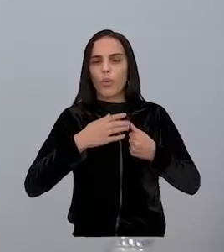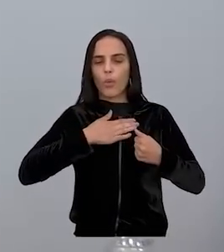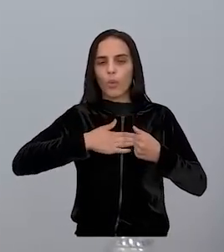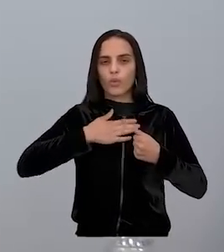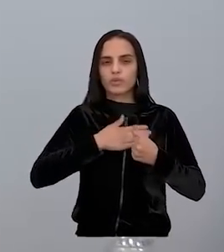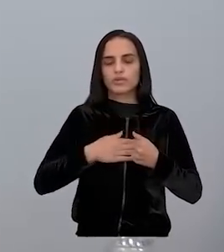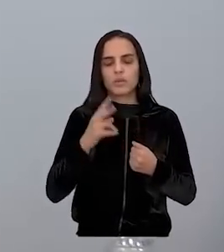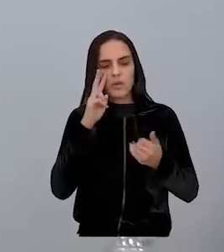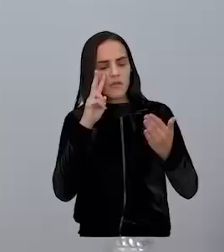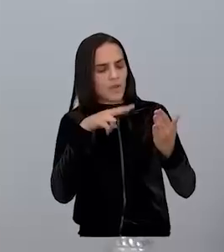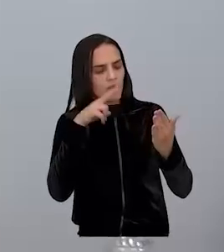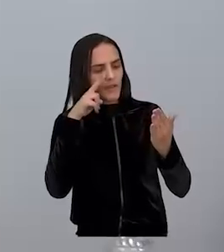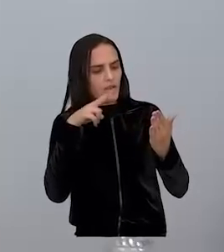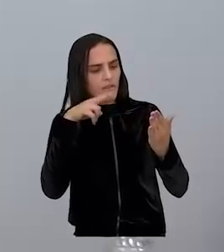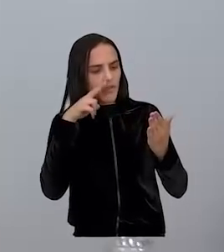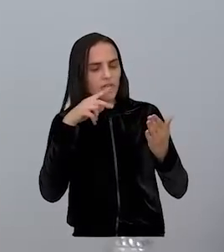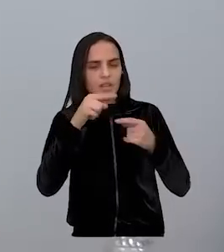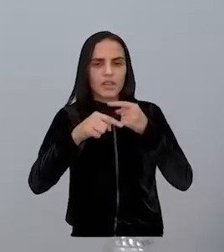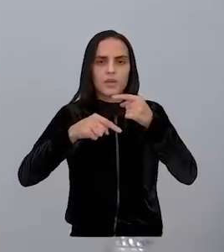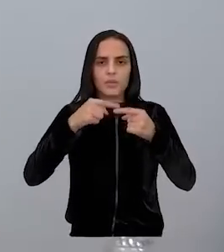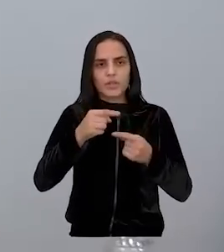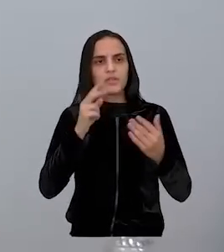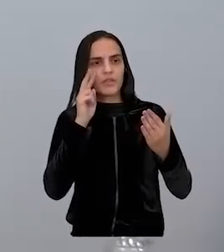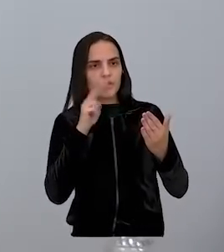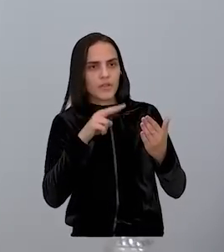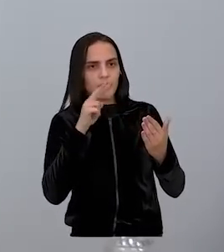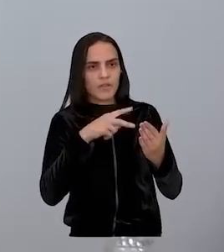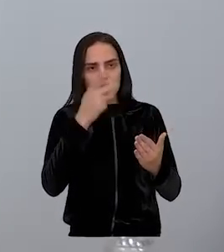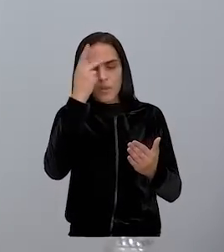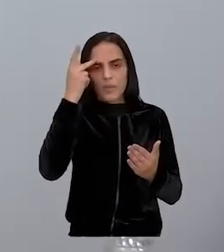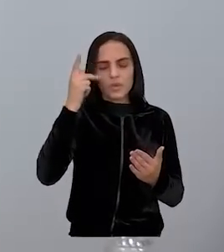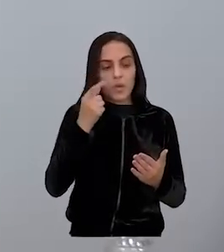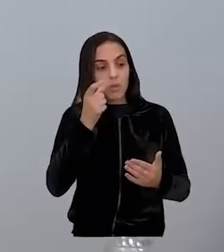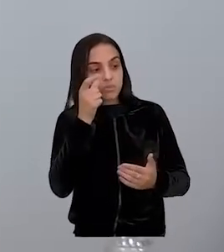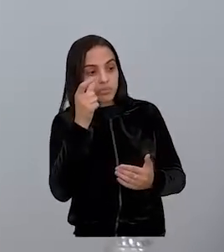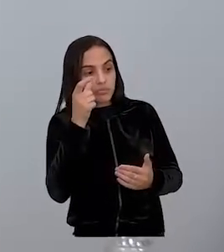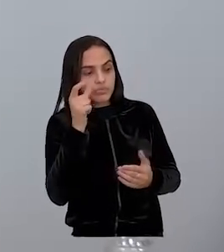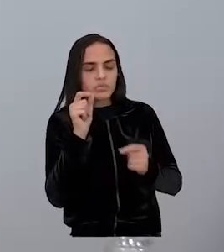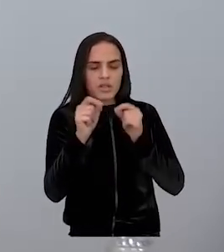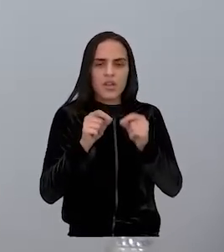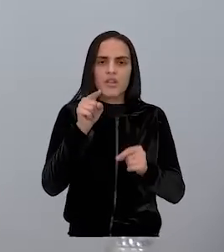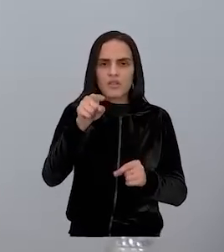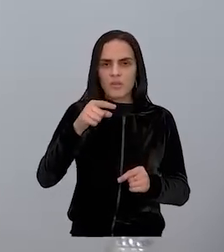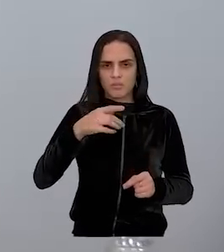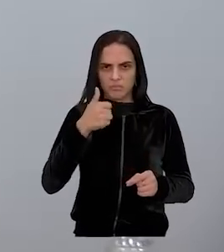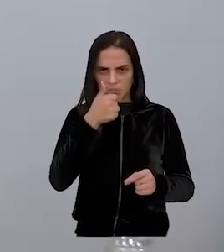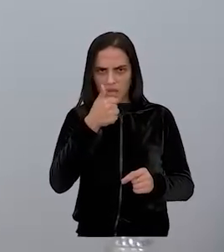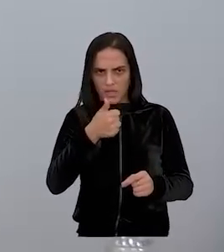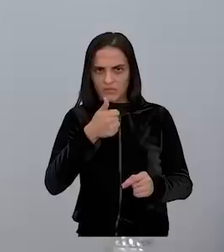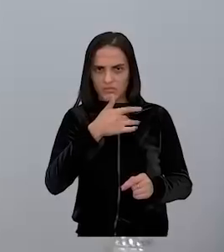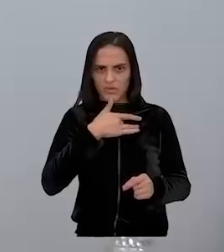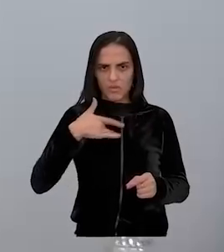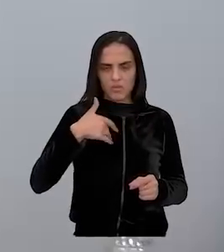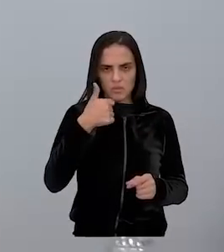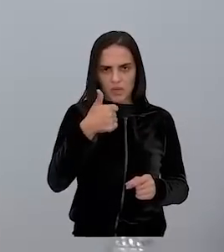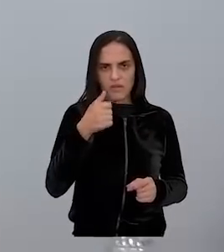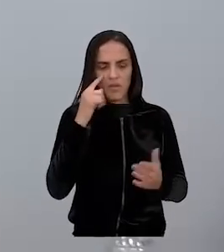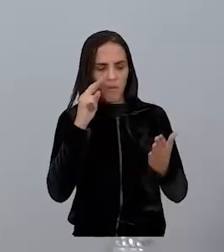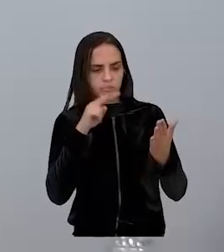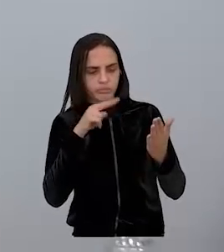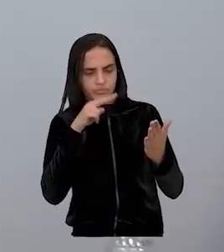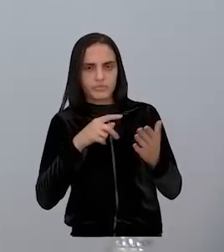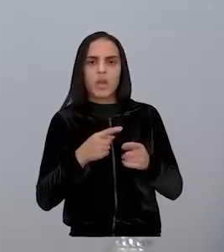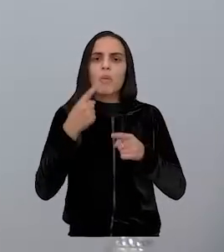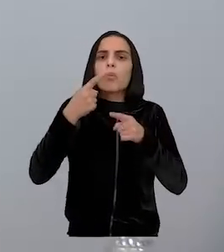vai olhar de novo para ver quantas pessoas visualizaram, né? Então, isso faz bem para você, né? O porquê,